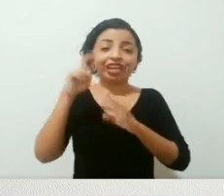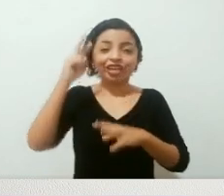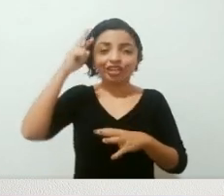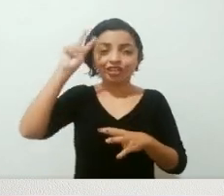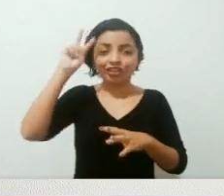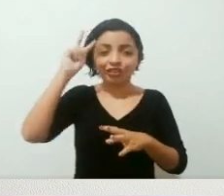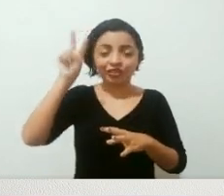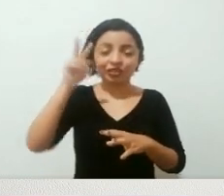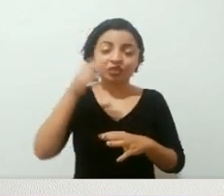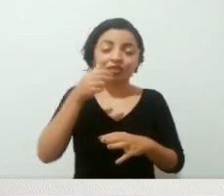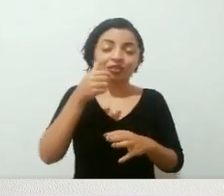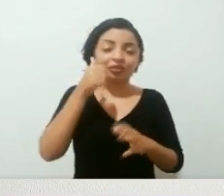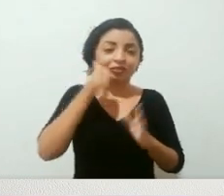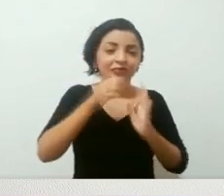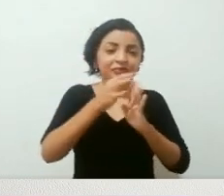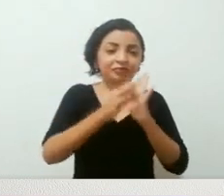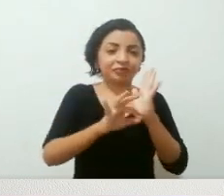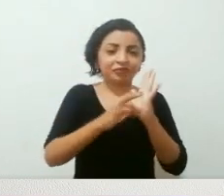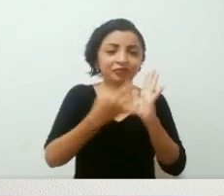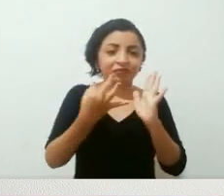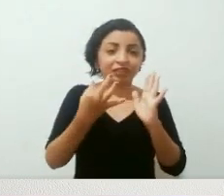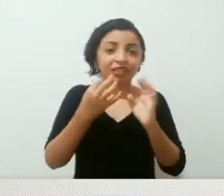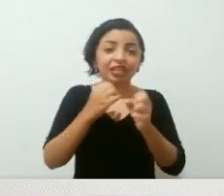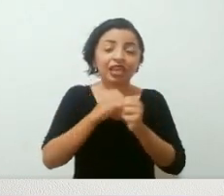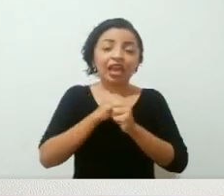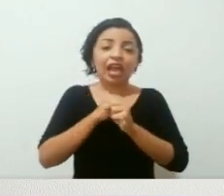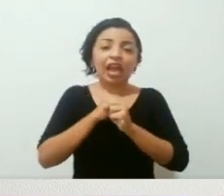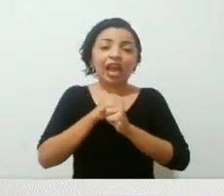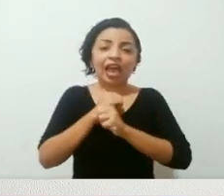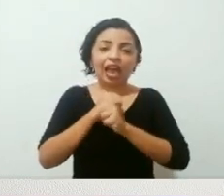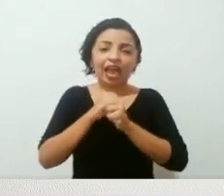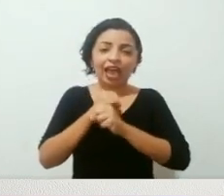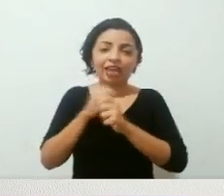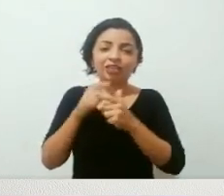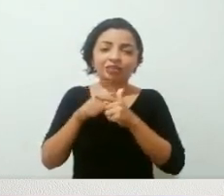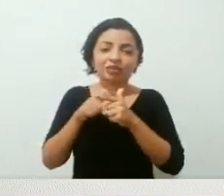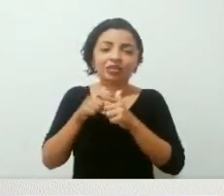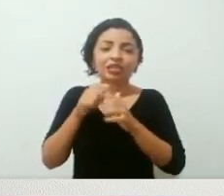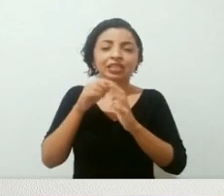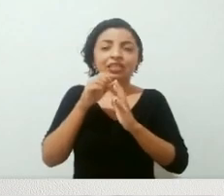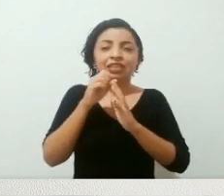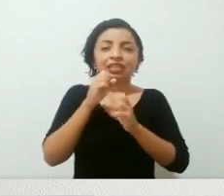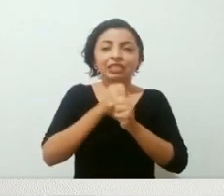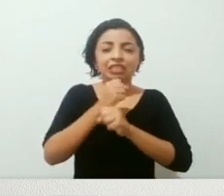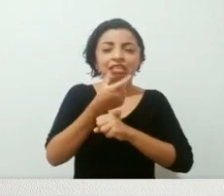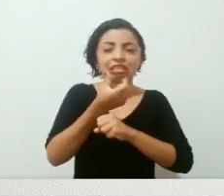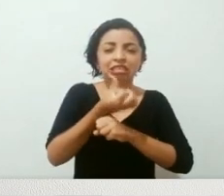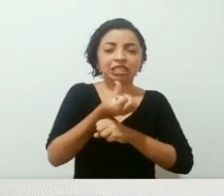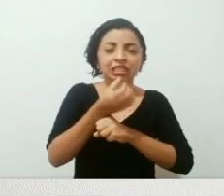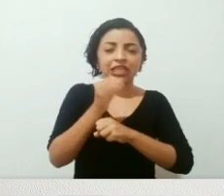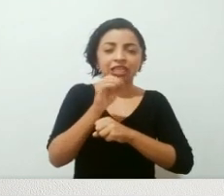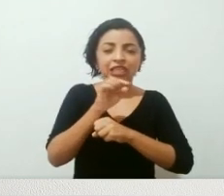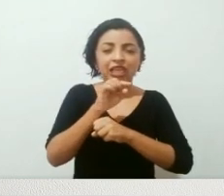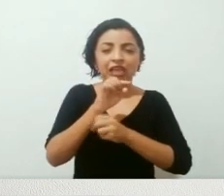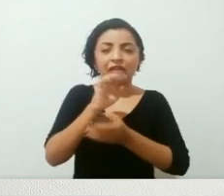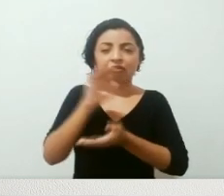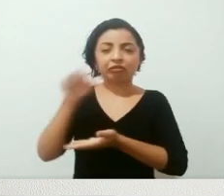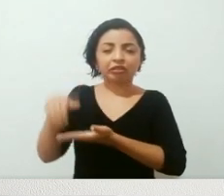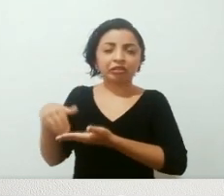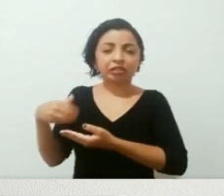a Ferrante se utiliza dos anos de chumbo na Itália, que foram mais ou menos os anos 60, os anos 80, até os anos 80,